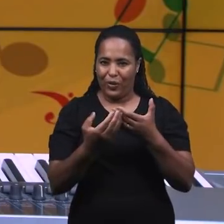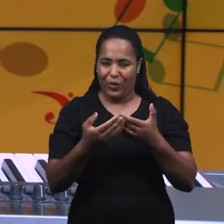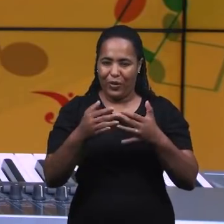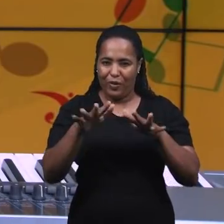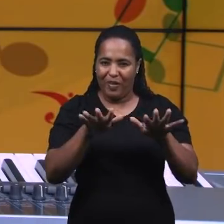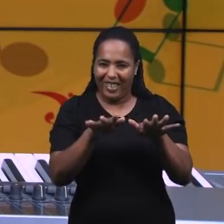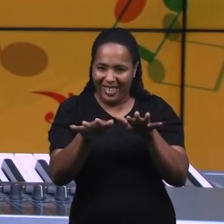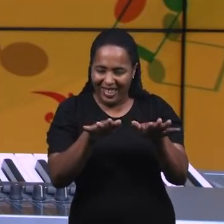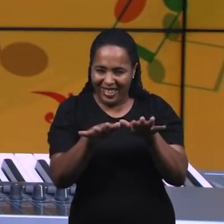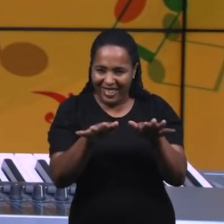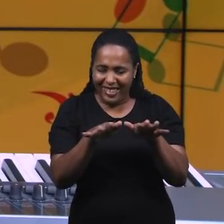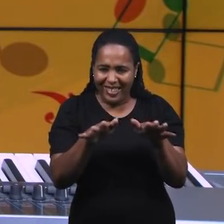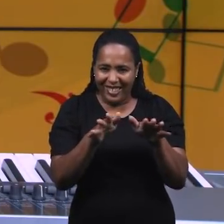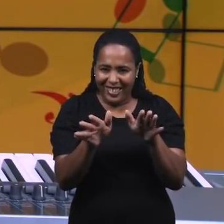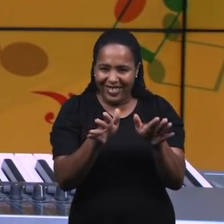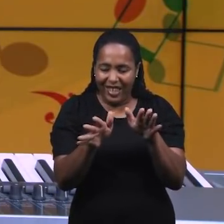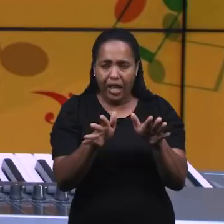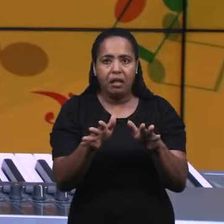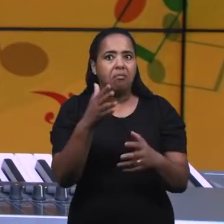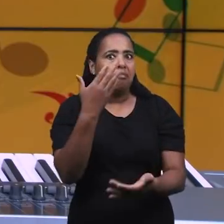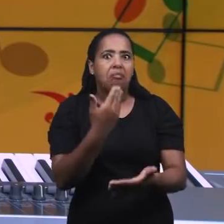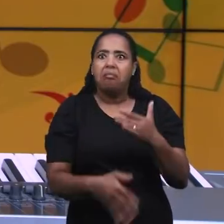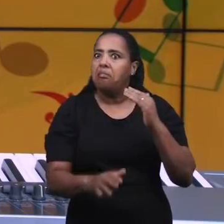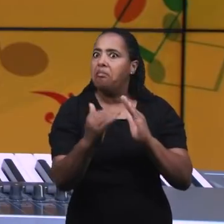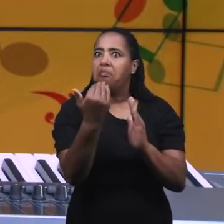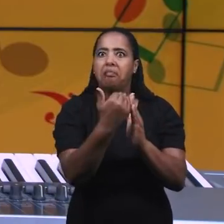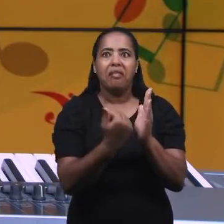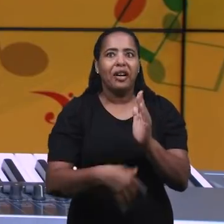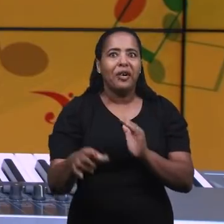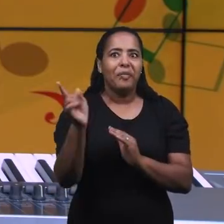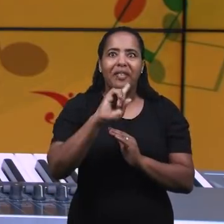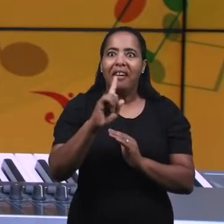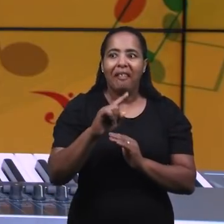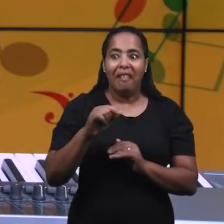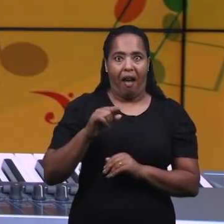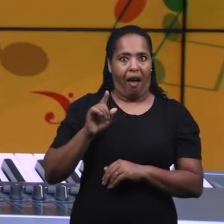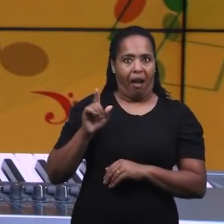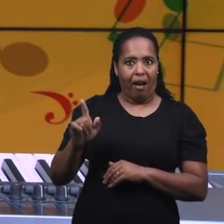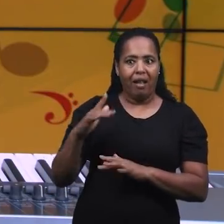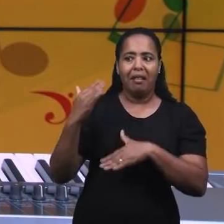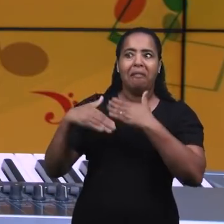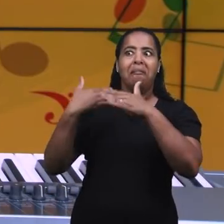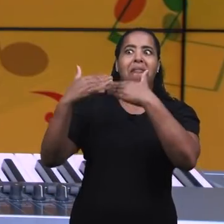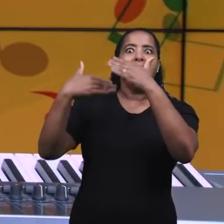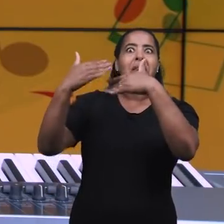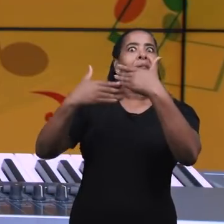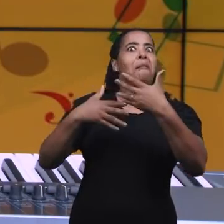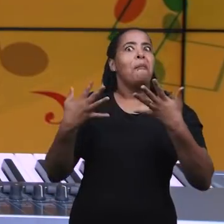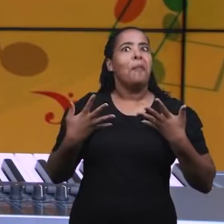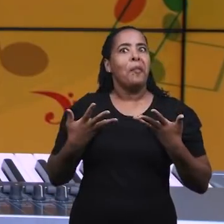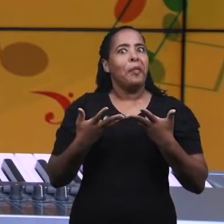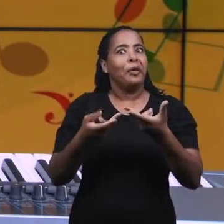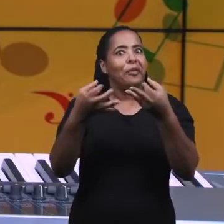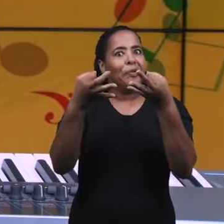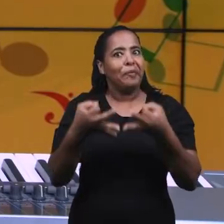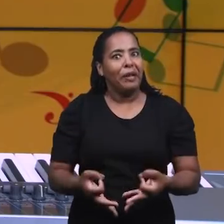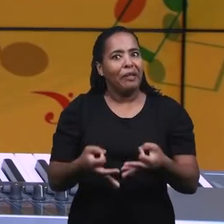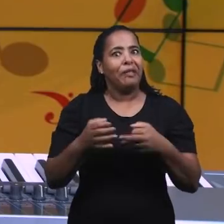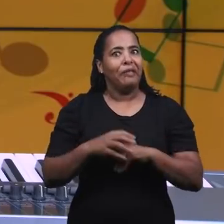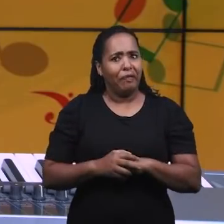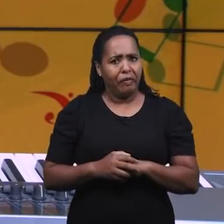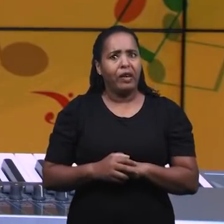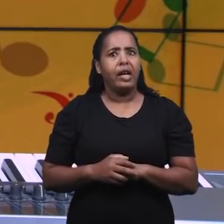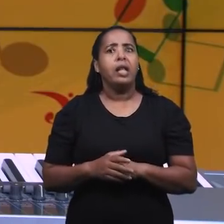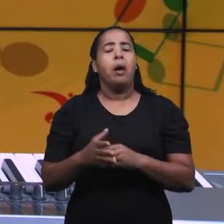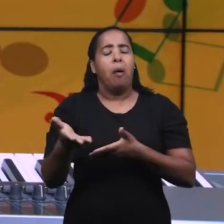acessibilidade? Ela não perde nenhum programa e está desenvolvendo maravilhosamente. Veio para